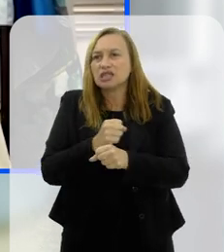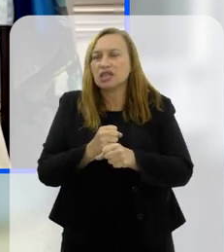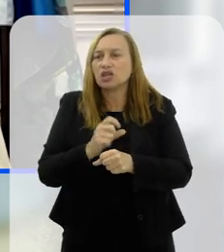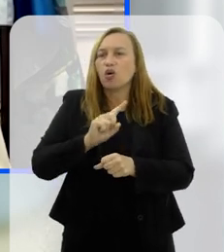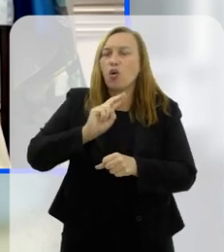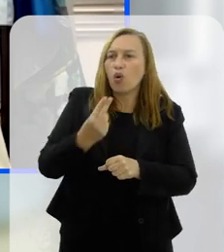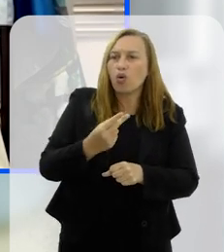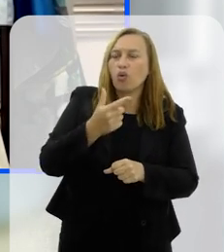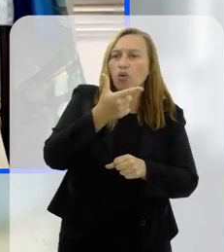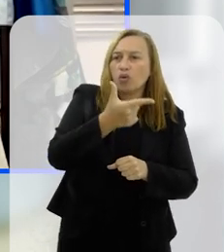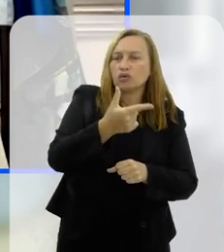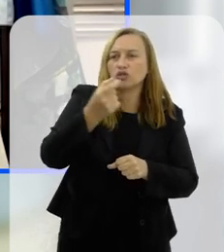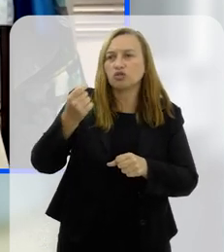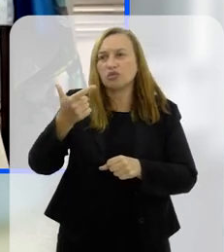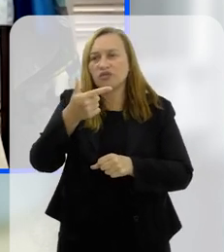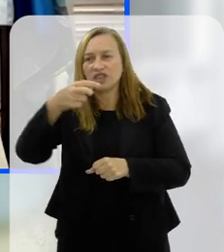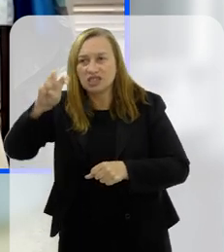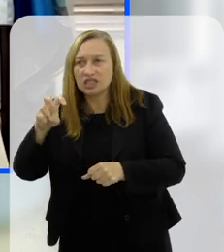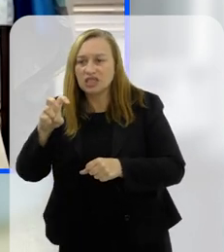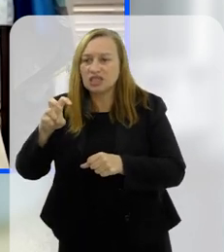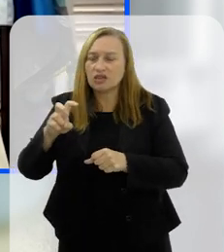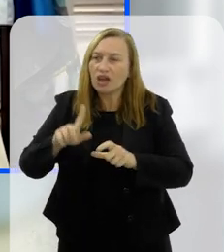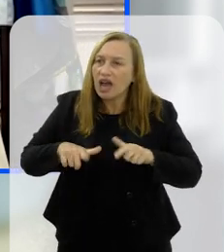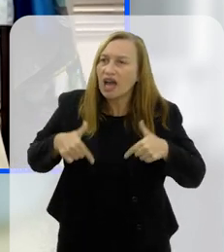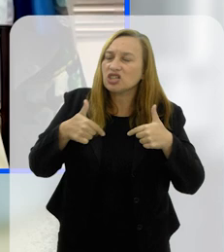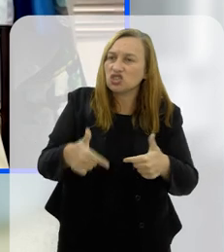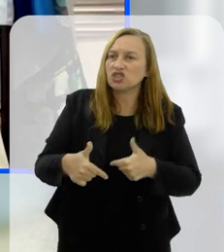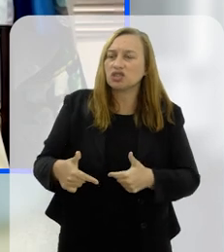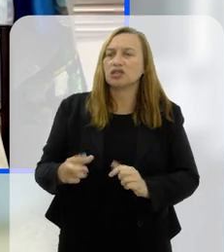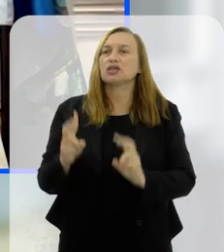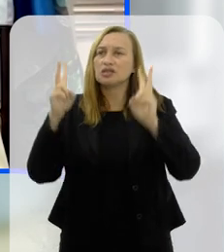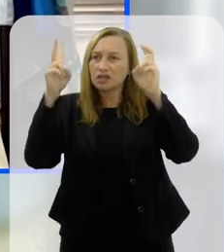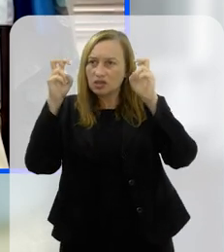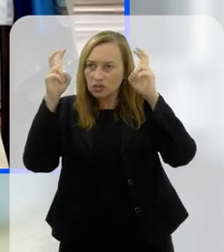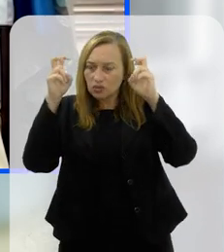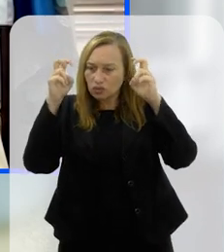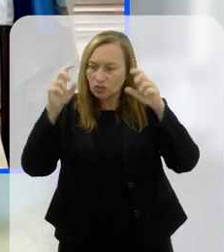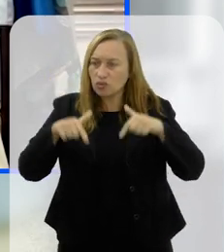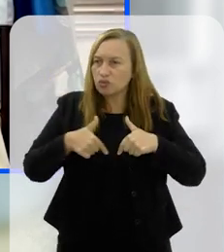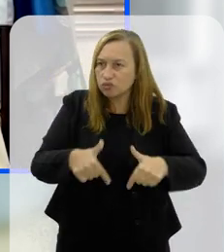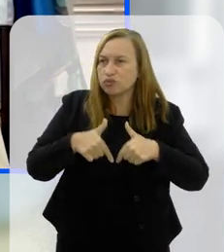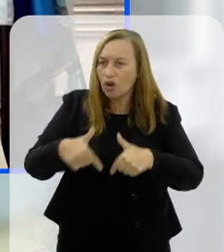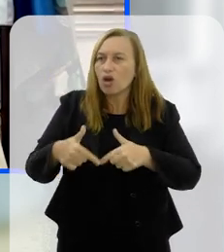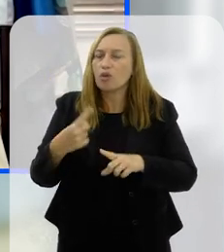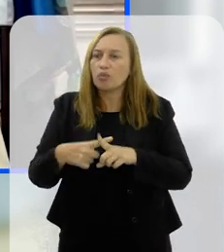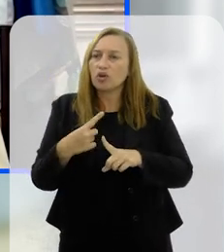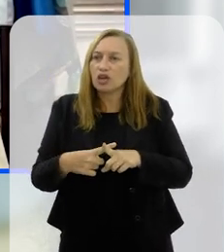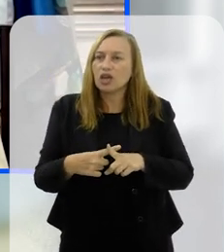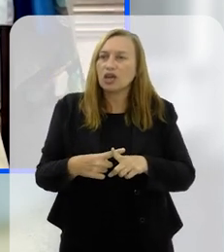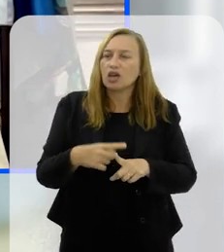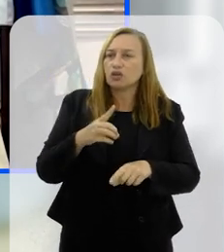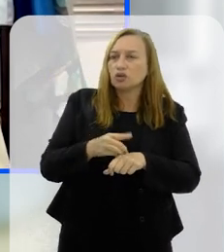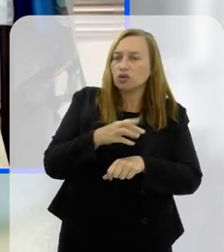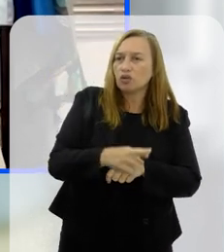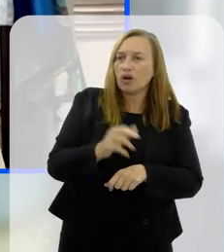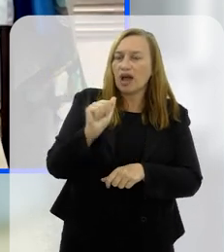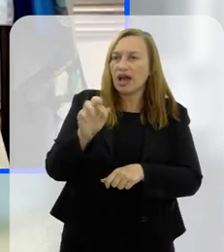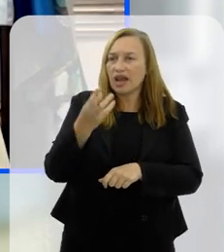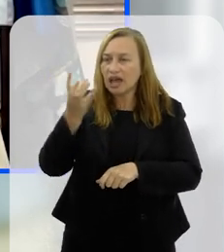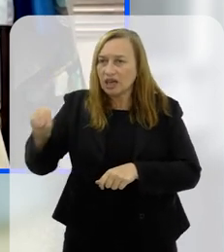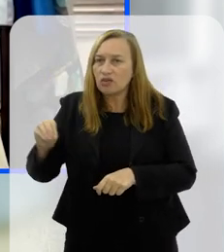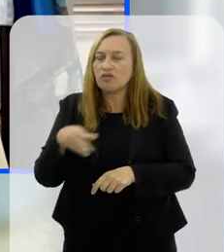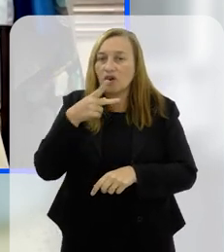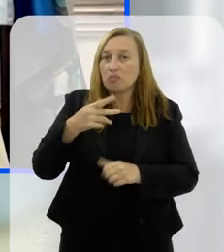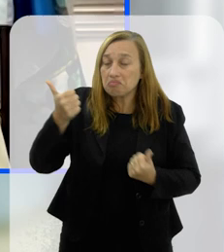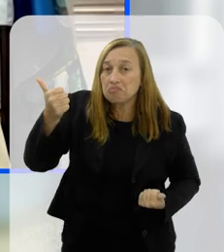menos um ano de 2025 começar a trabalhar em cima disso porque eh como o Dr Aragão falou isso né precisamos de